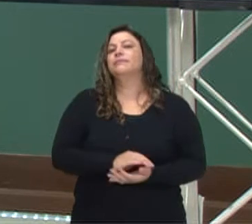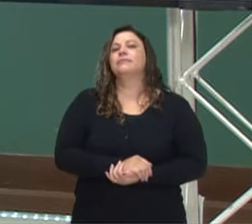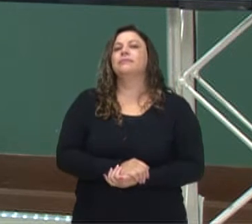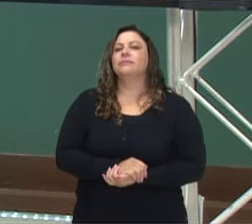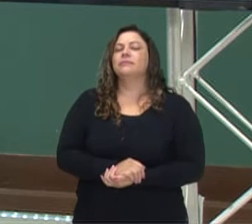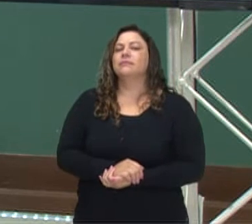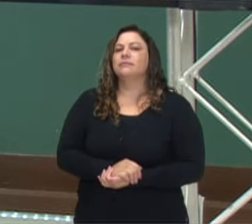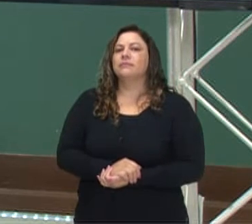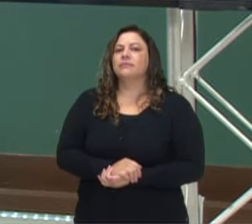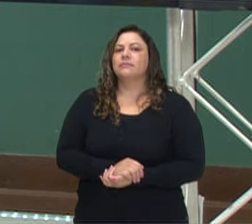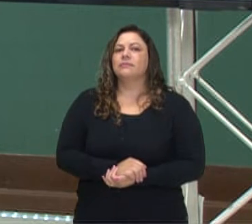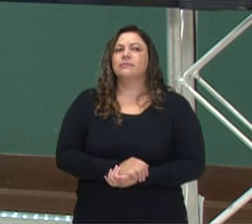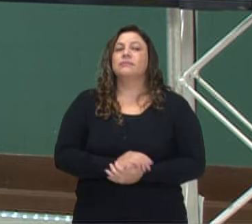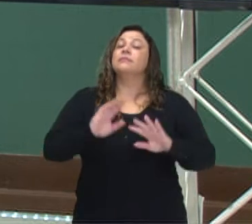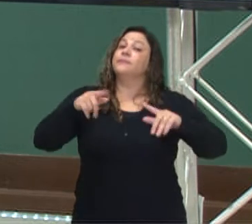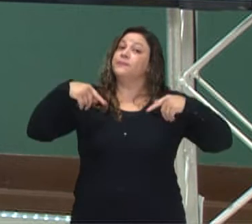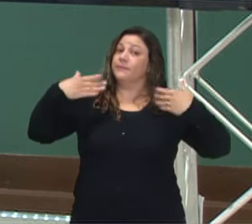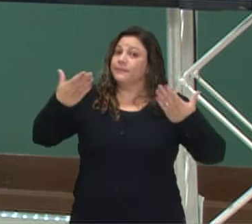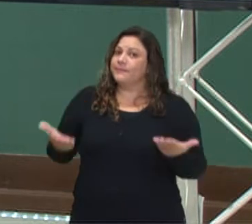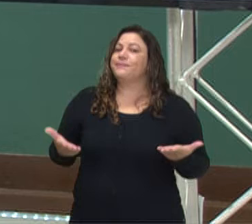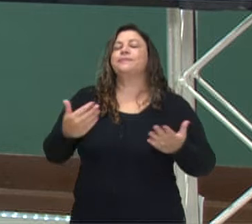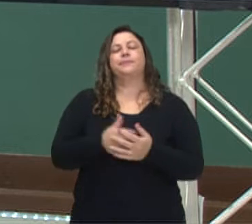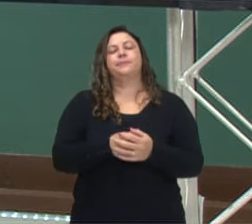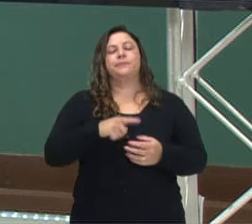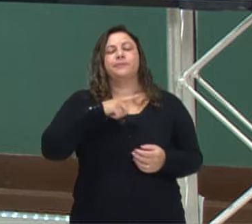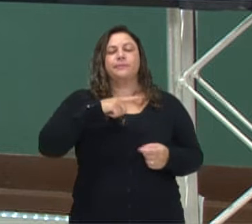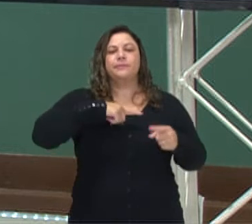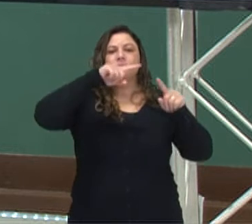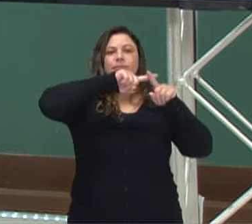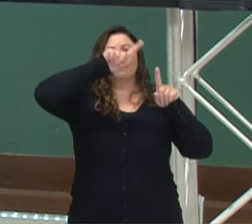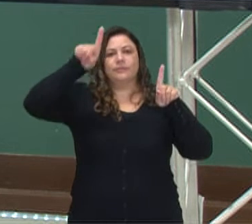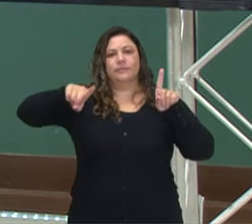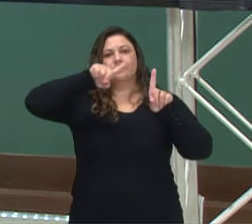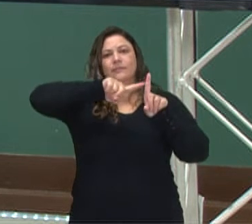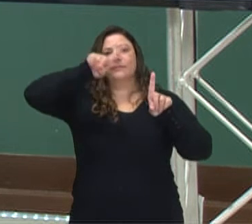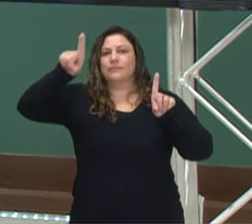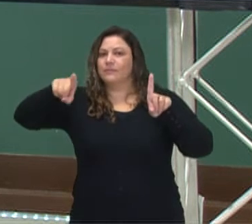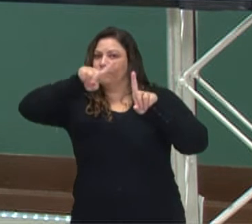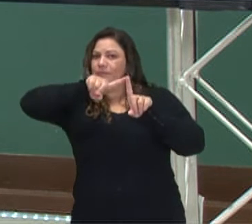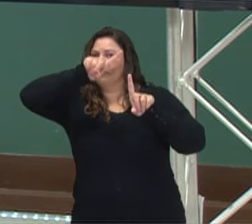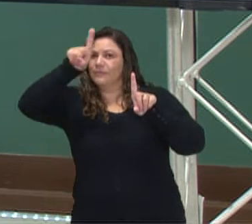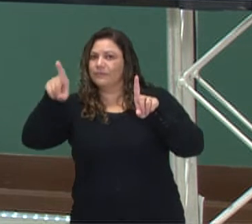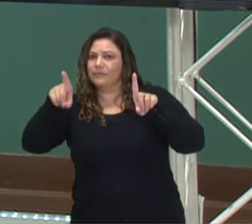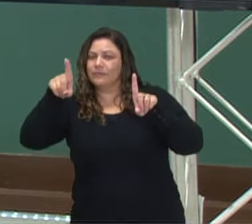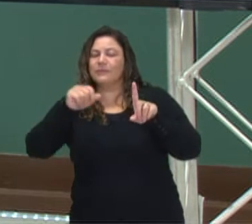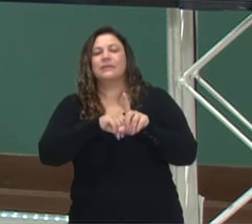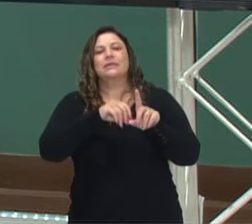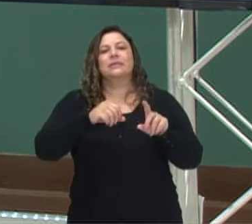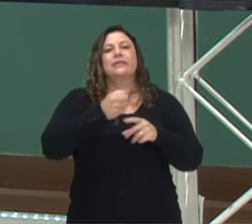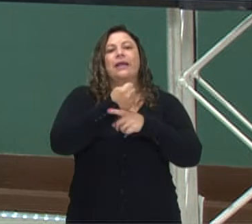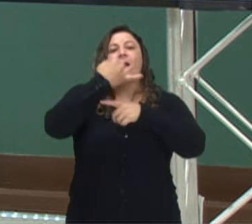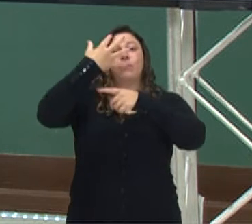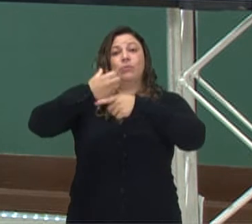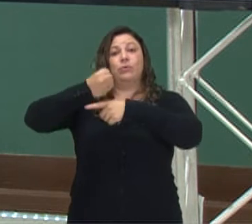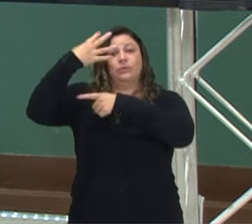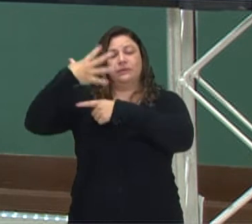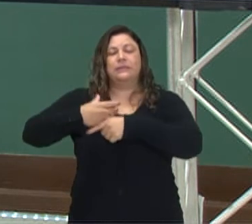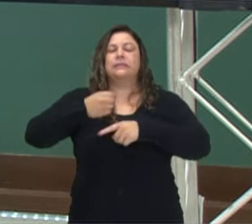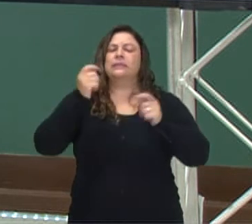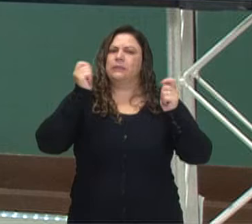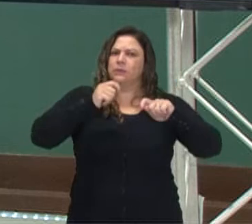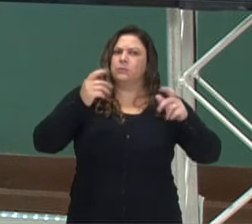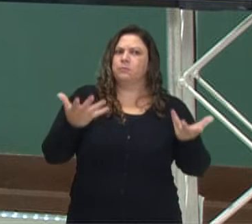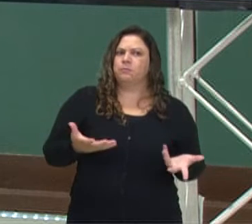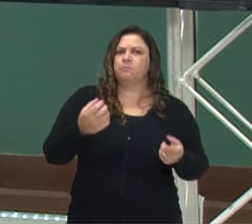Tá? Aí eu disse para você que existe a propriedade distributiva da potência. A propriedade distributiva da potência me permite